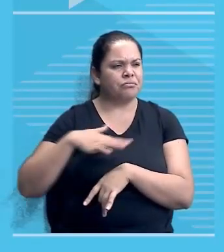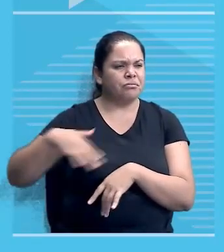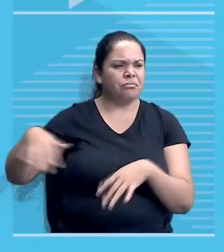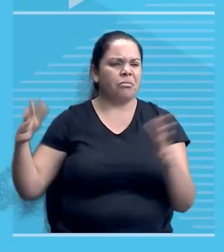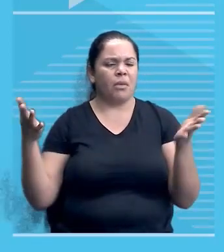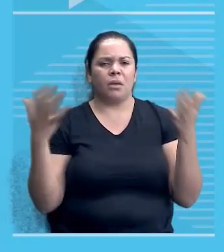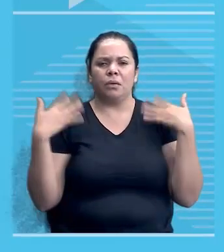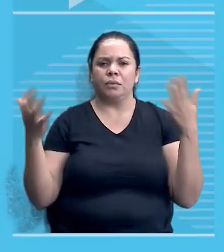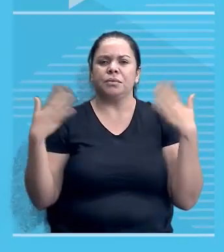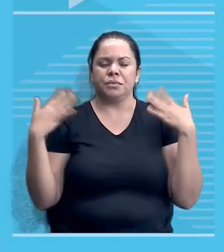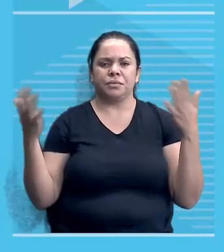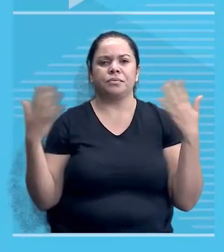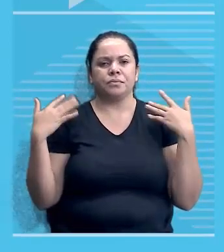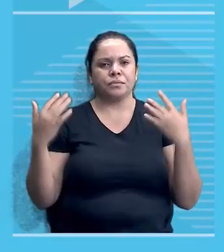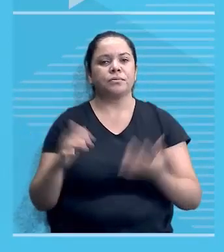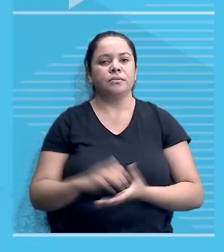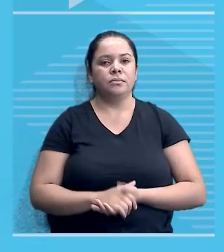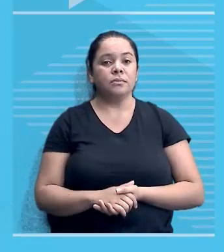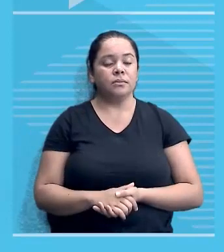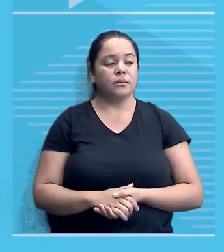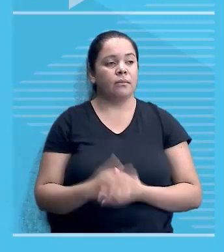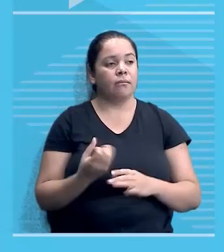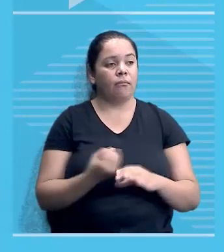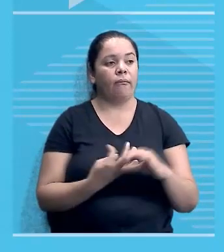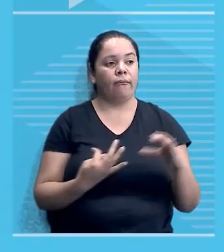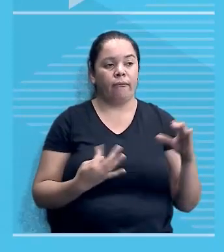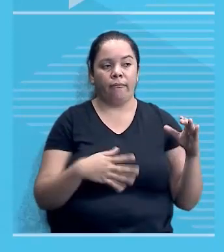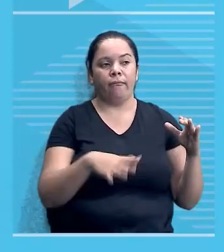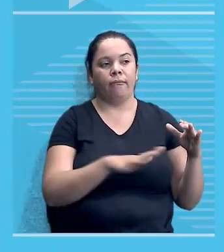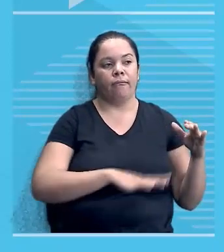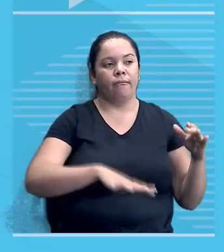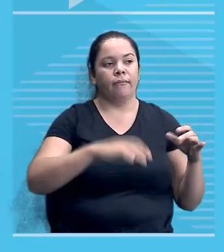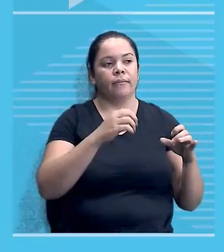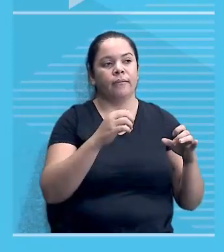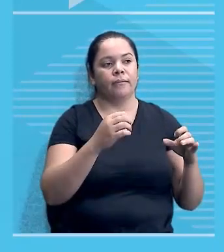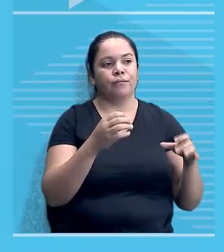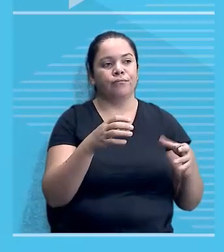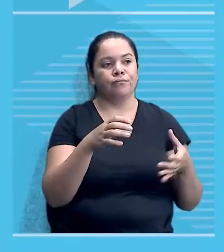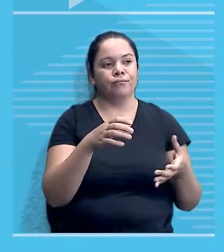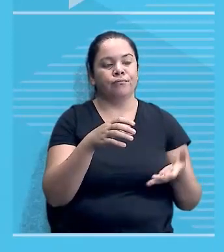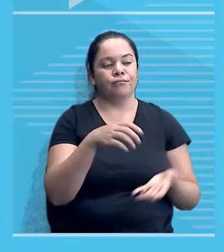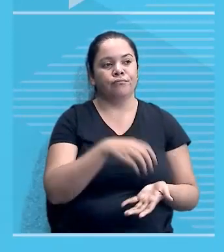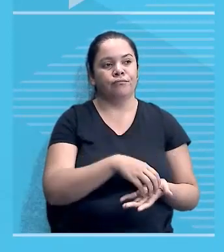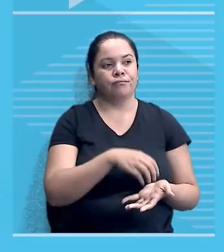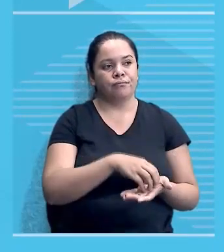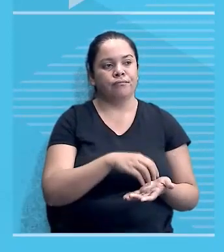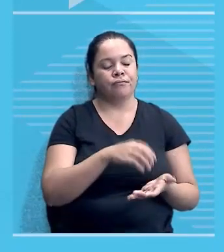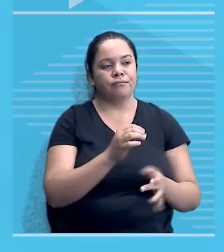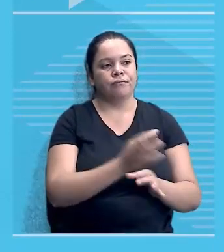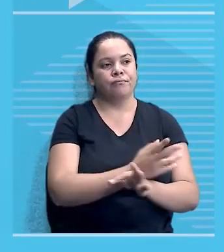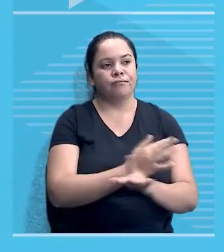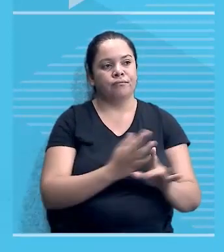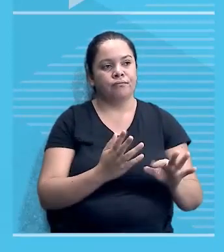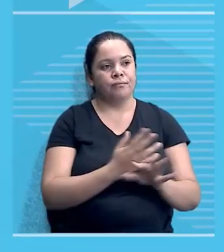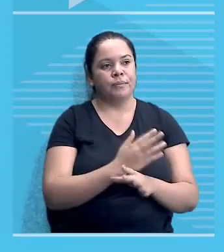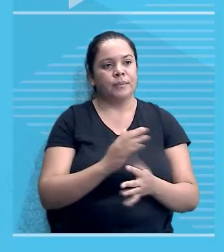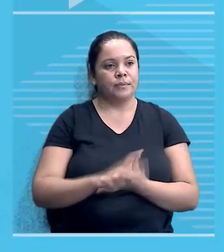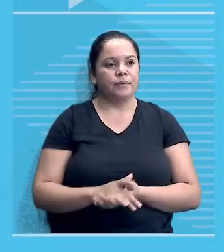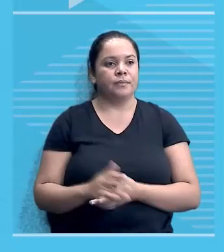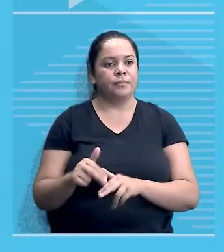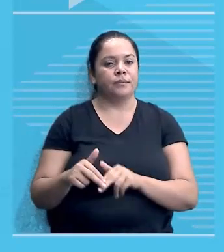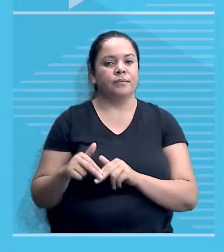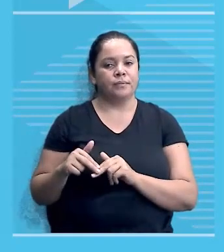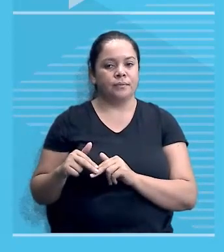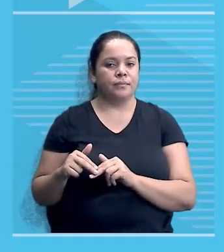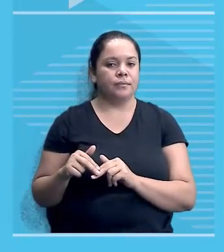calor elas caracterizam nas grandes centros exatamente por o seguinte detalhe Olha só imagino o seguinte vamos